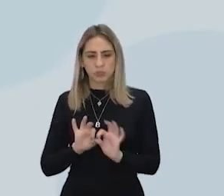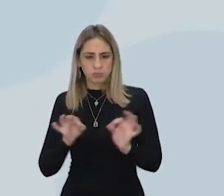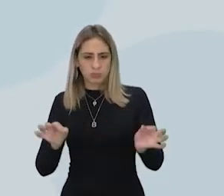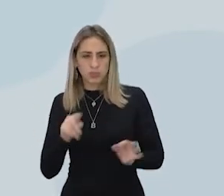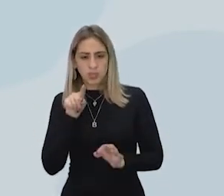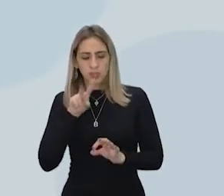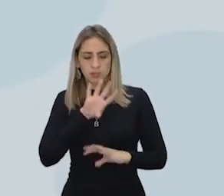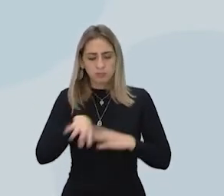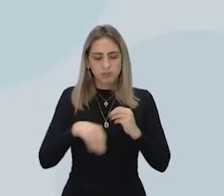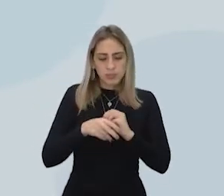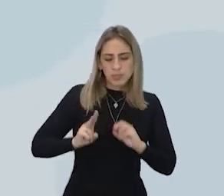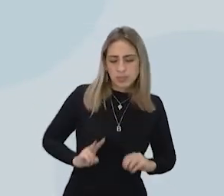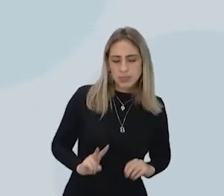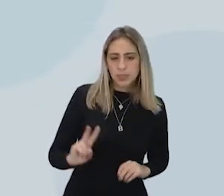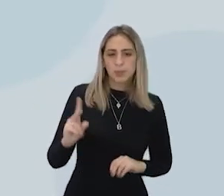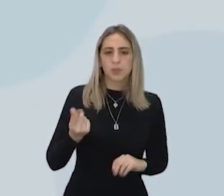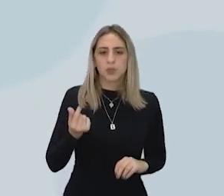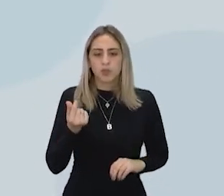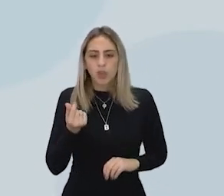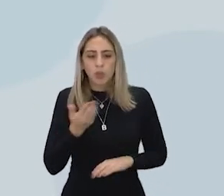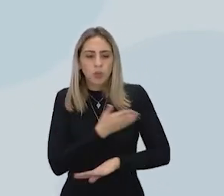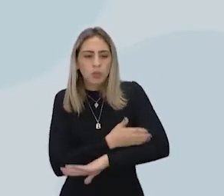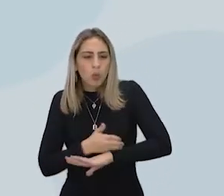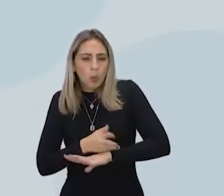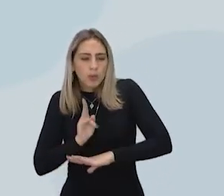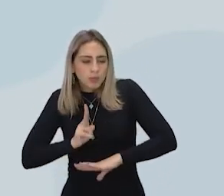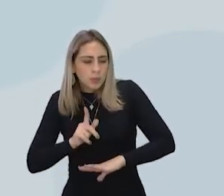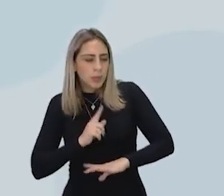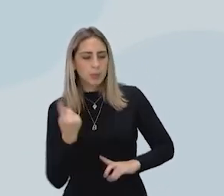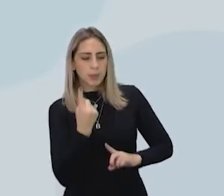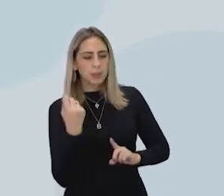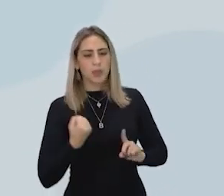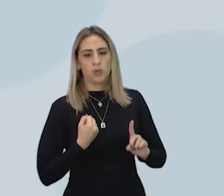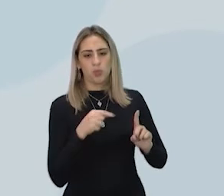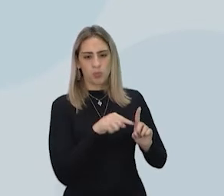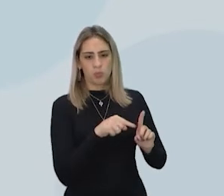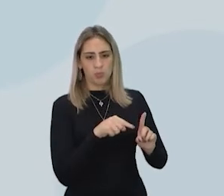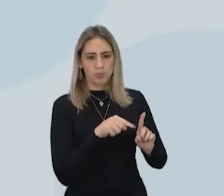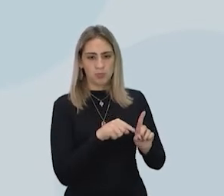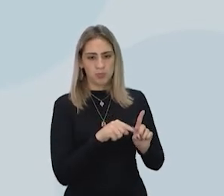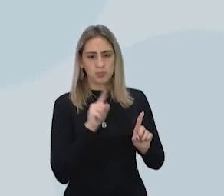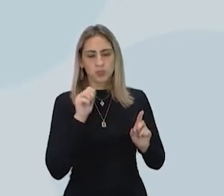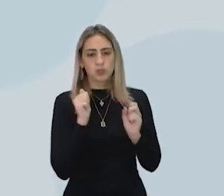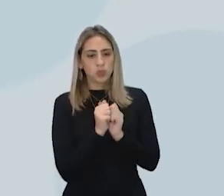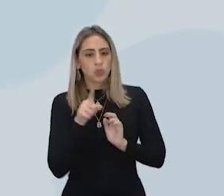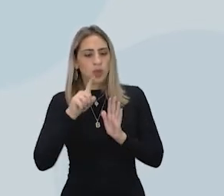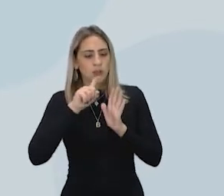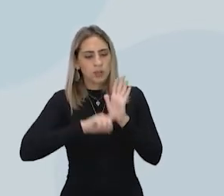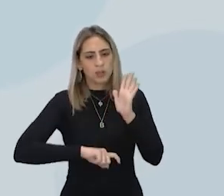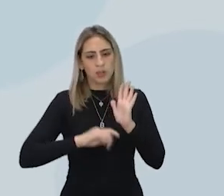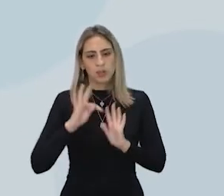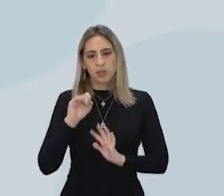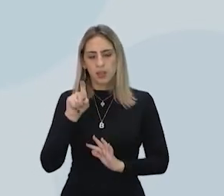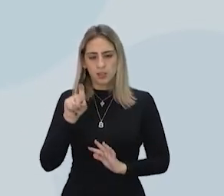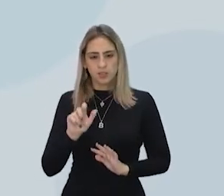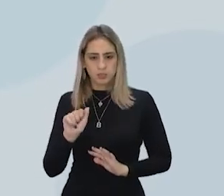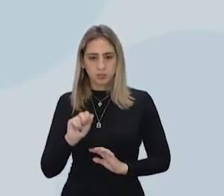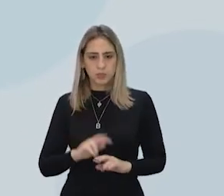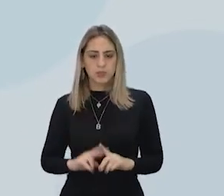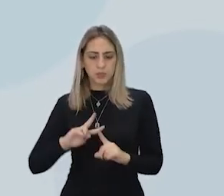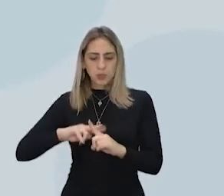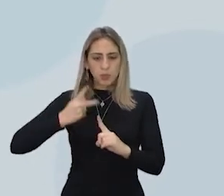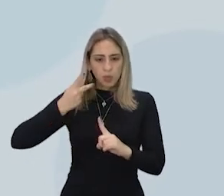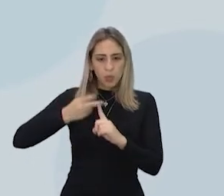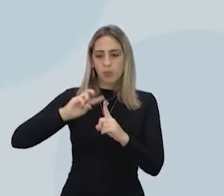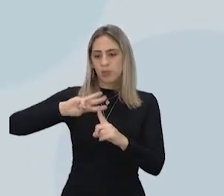ele é aplicado sempre no valor inicial. O que vai sendo multiplicado aí é a taxa, né? A taxa vai dobrando,